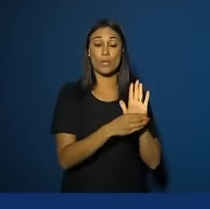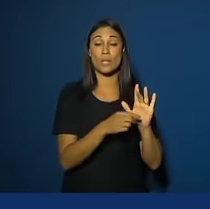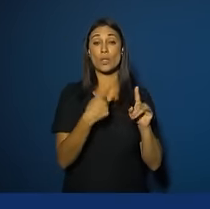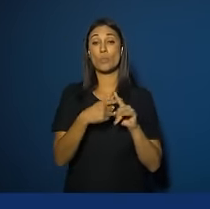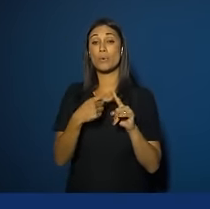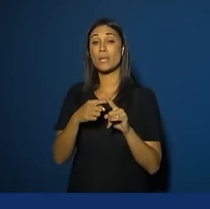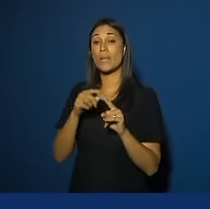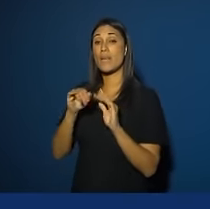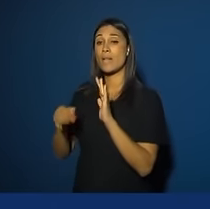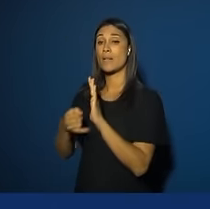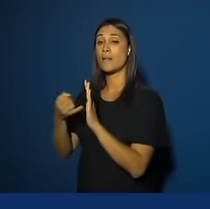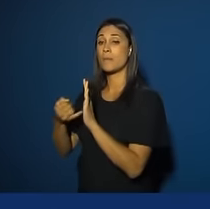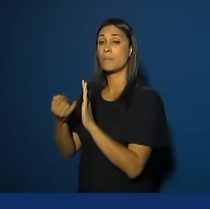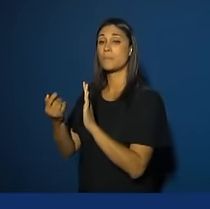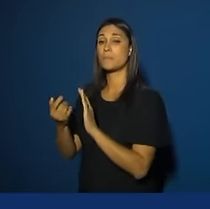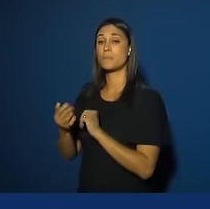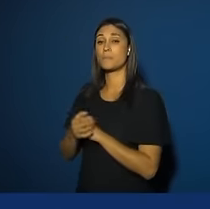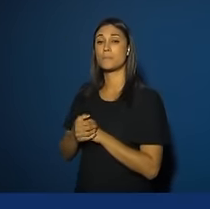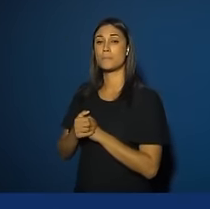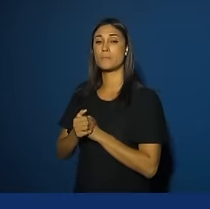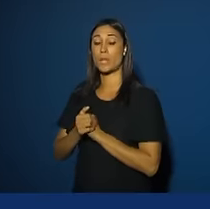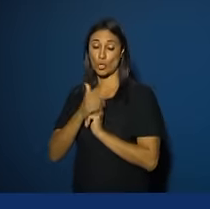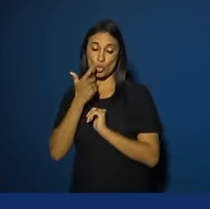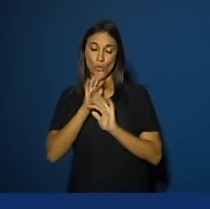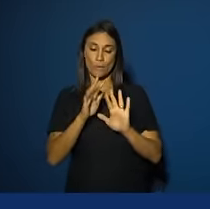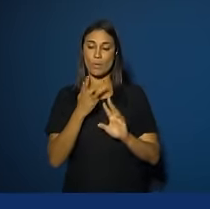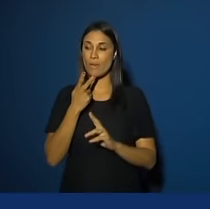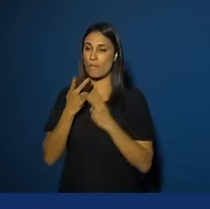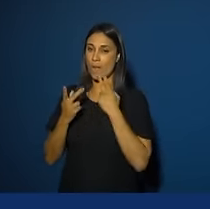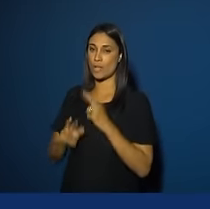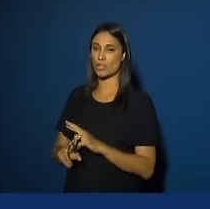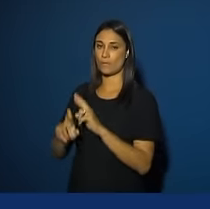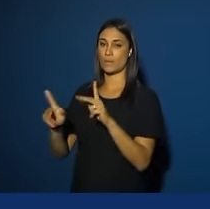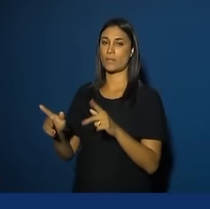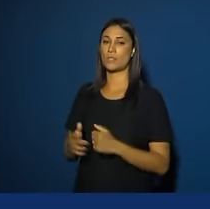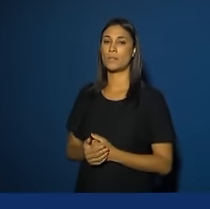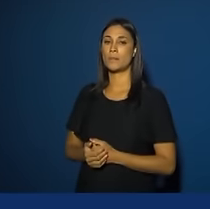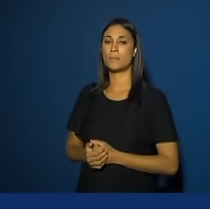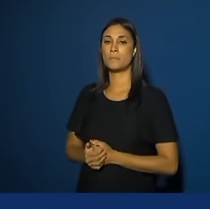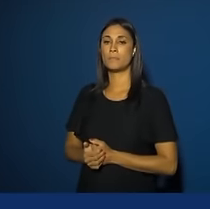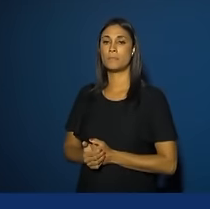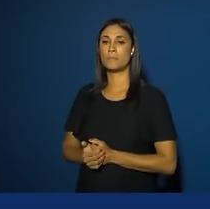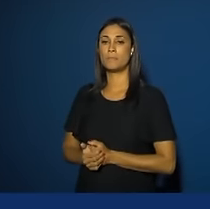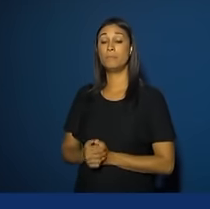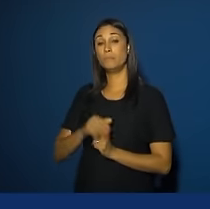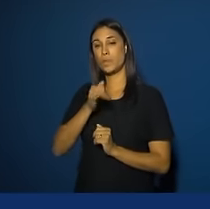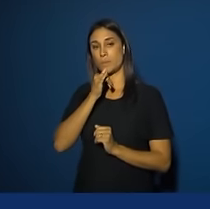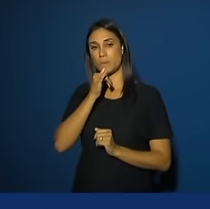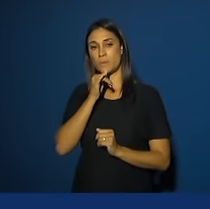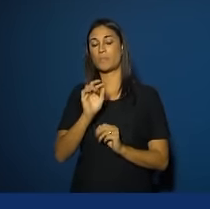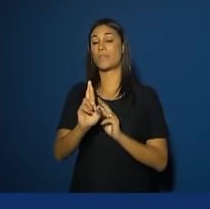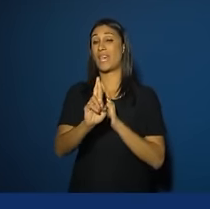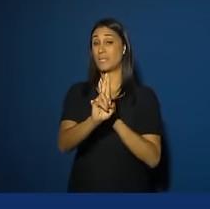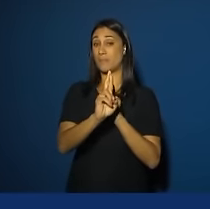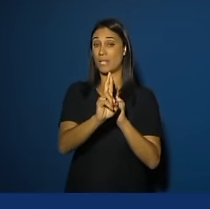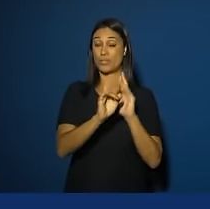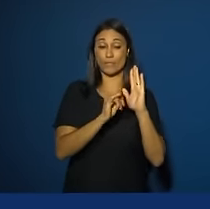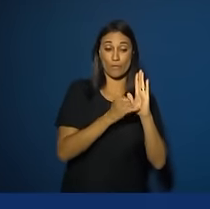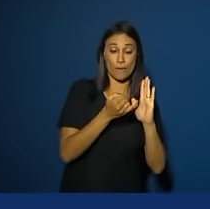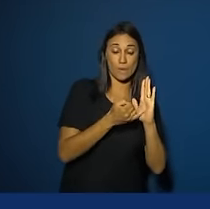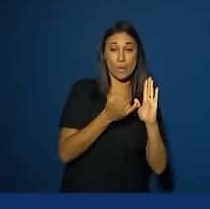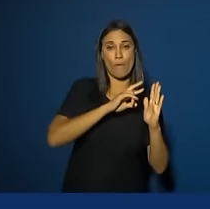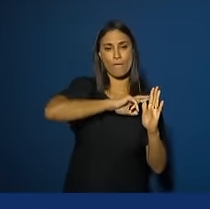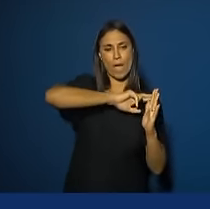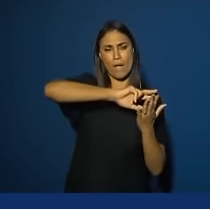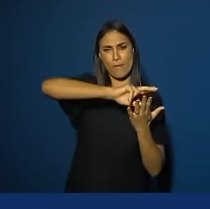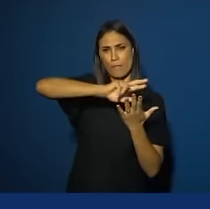está indicando a inflação na meta. De novo, eu diria diferente, Mansur. Você pega as expectativas de inflação, pega